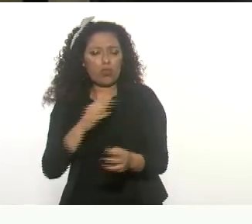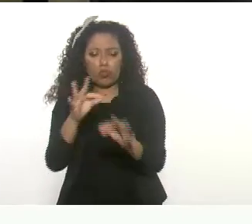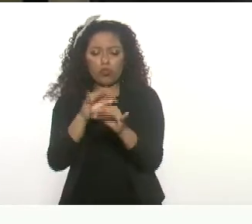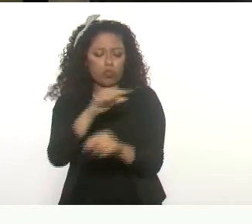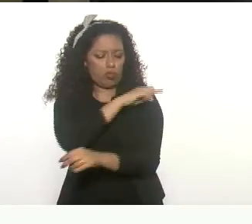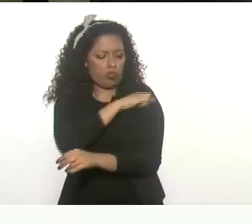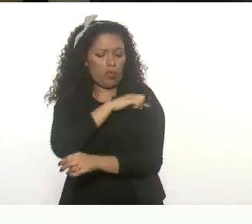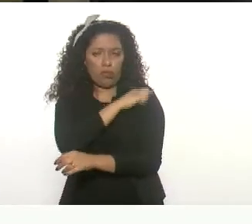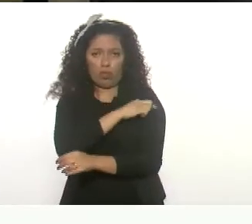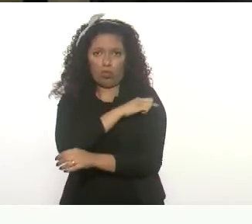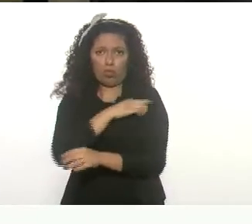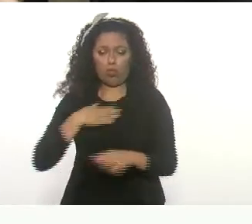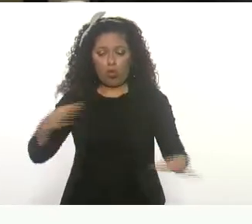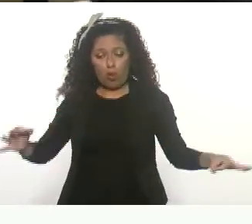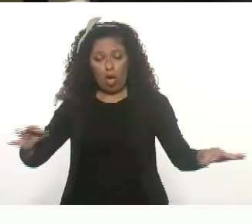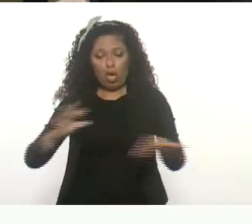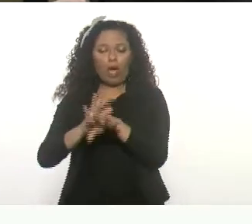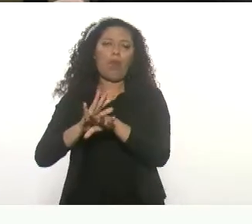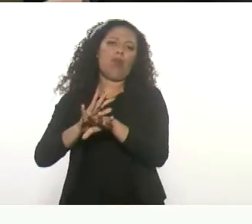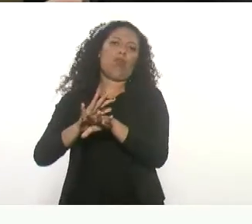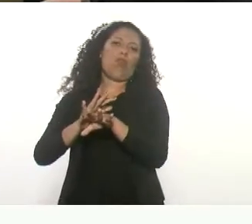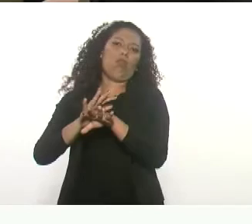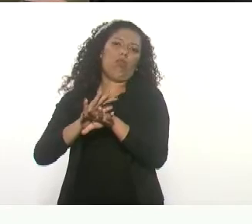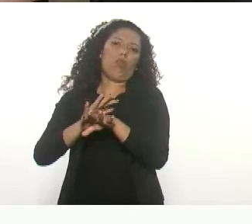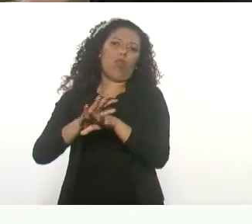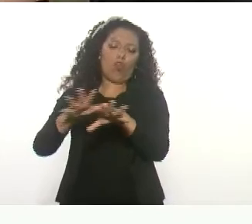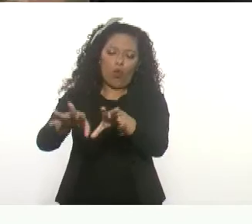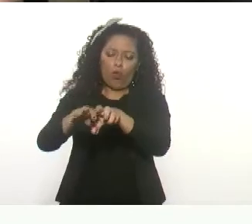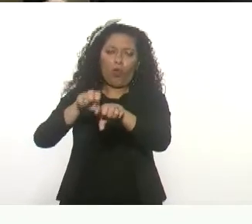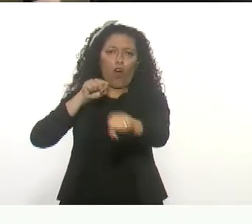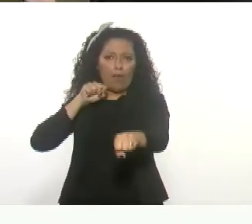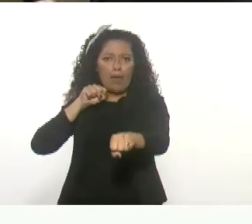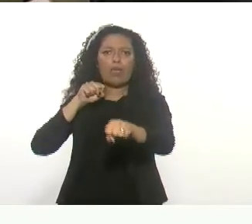eu saí com ele completo e mais o técnico de enfermagem.